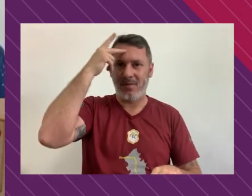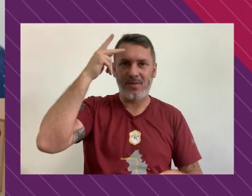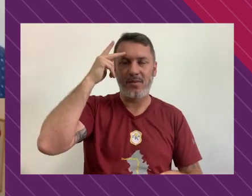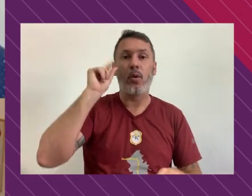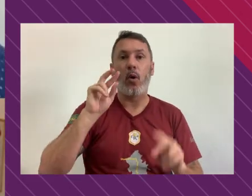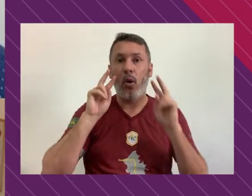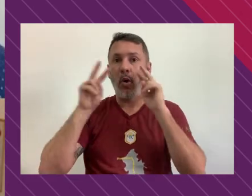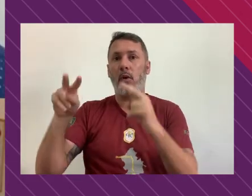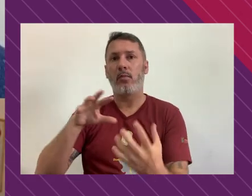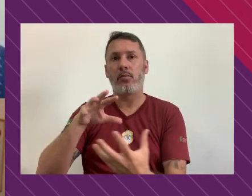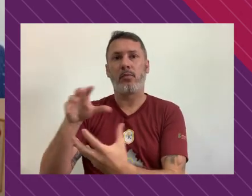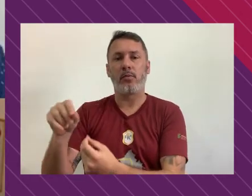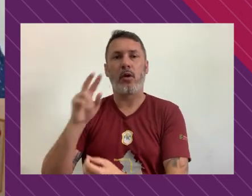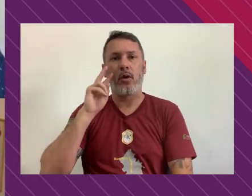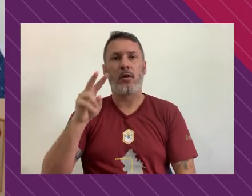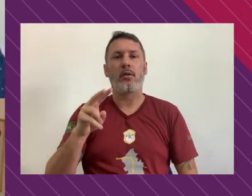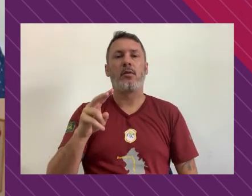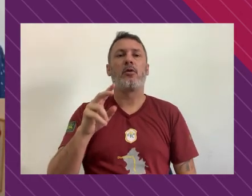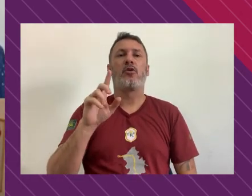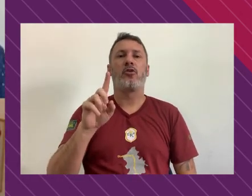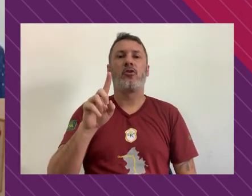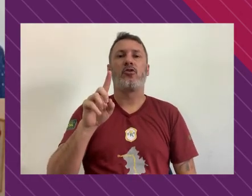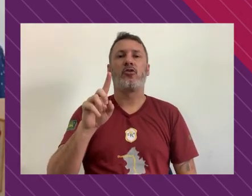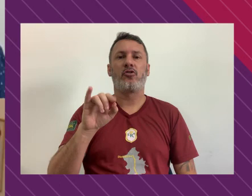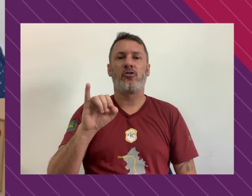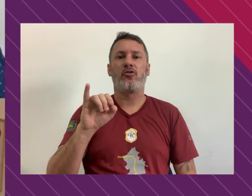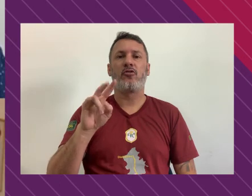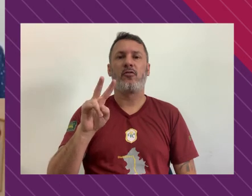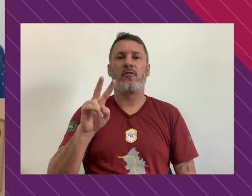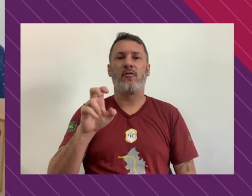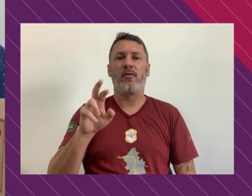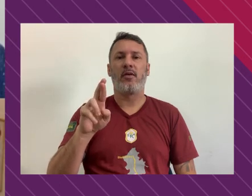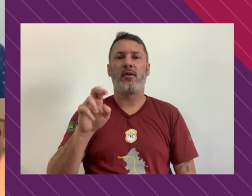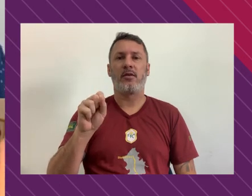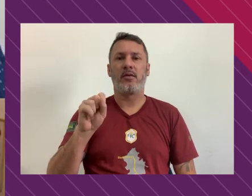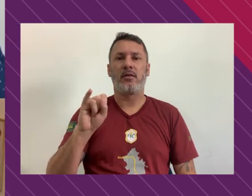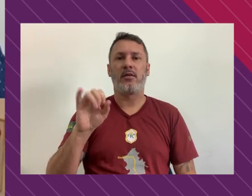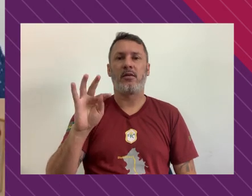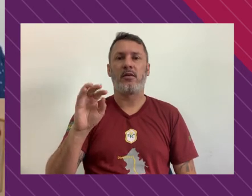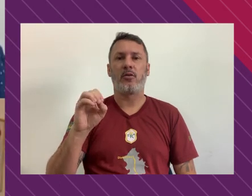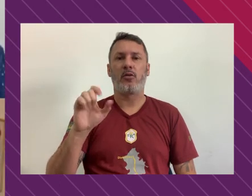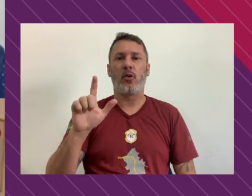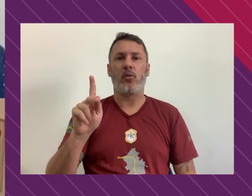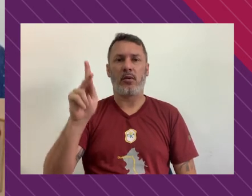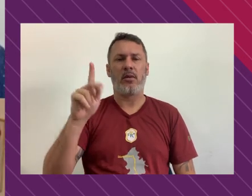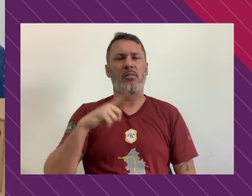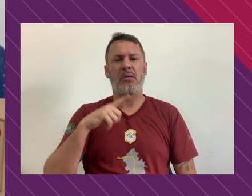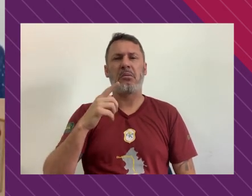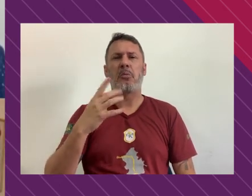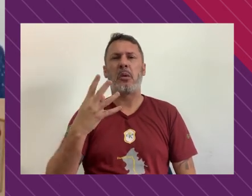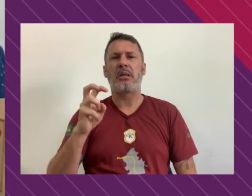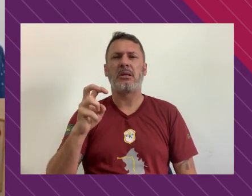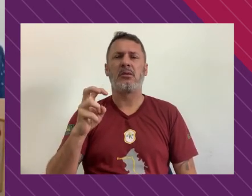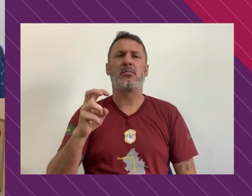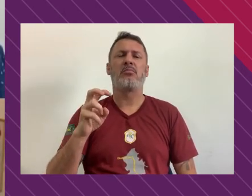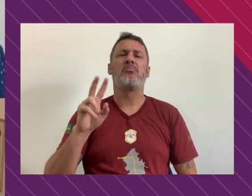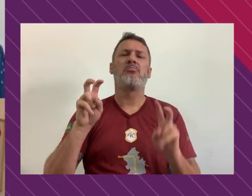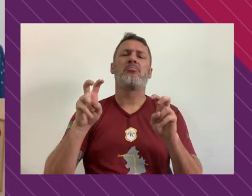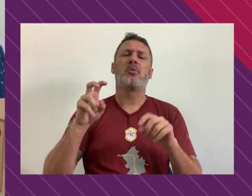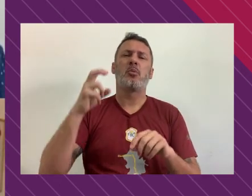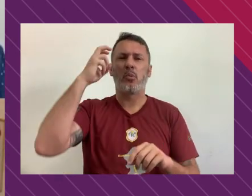de Belo Horizonte. Qual que é a formação dele? Medicina. Hoje, nas empresas, nos programas de trainee, eu